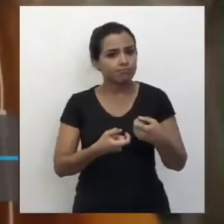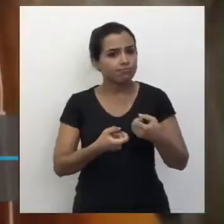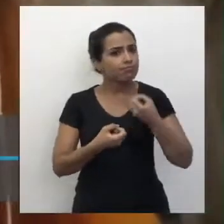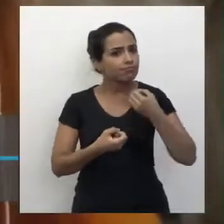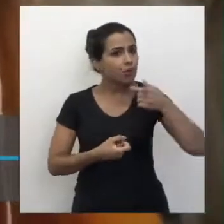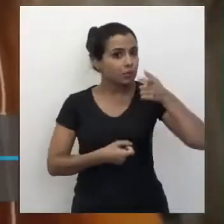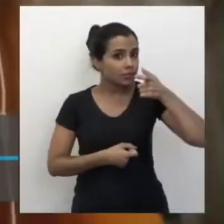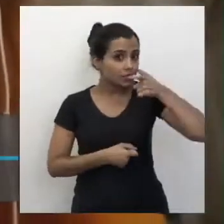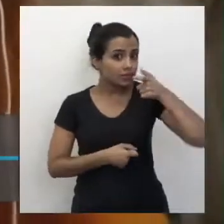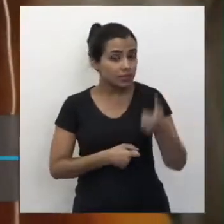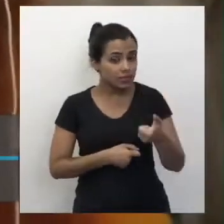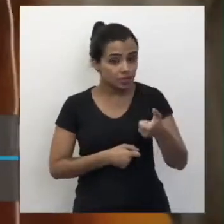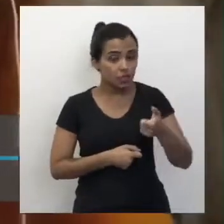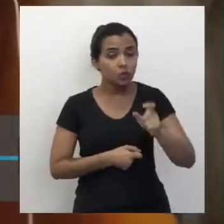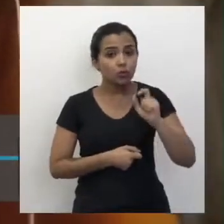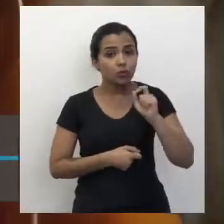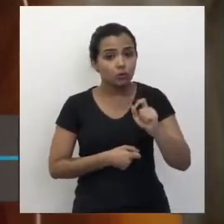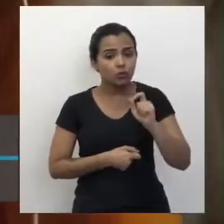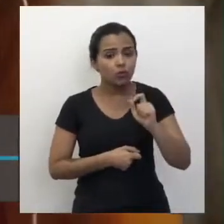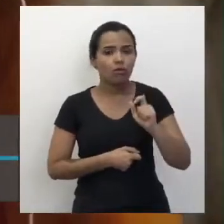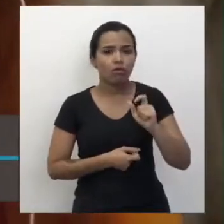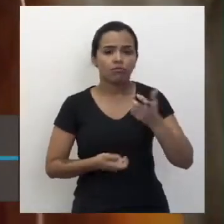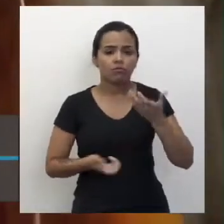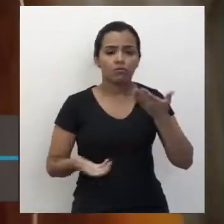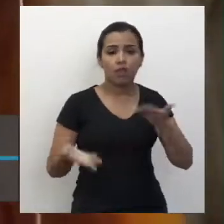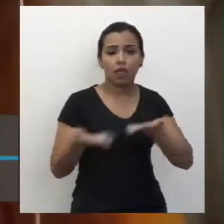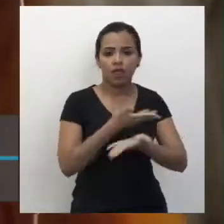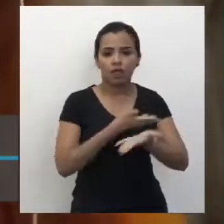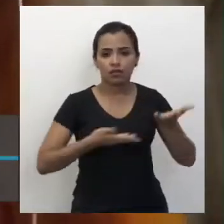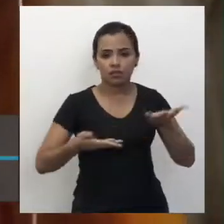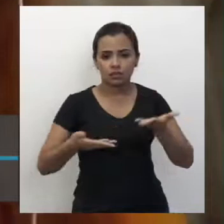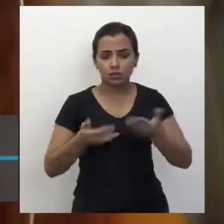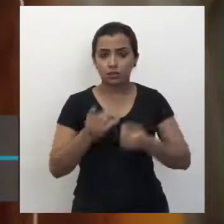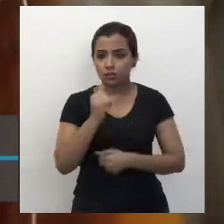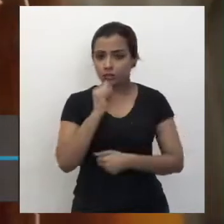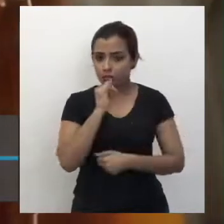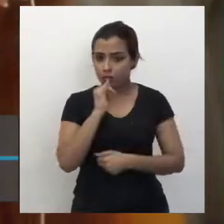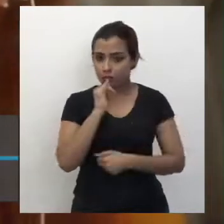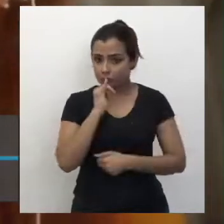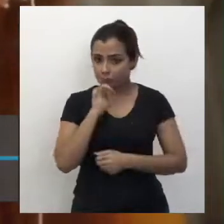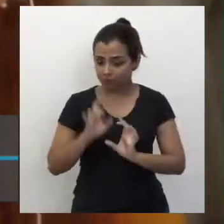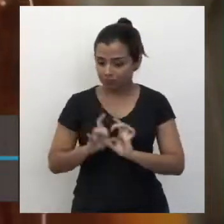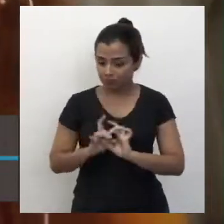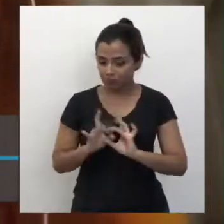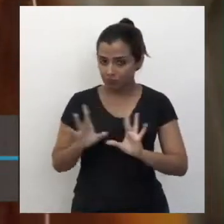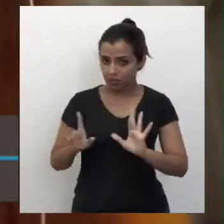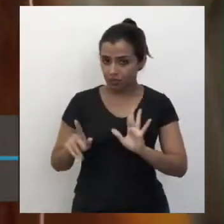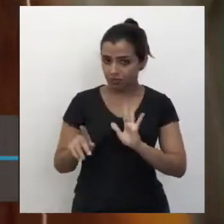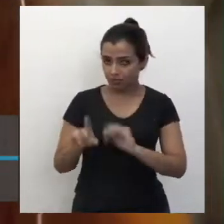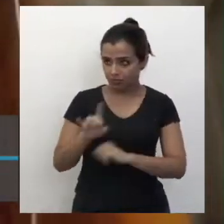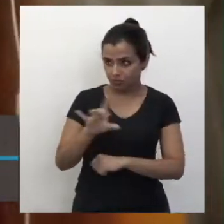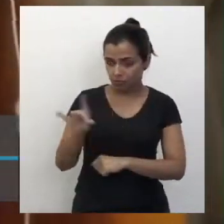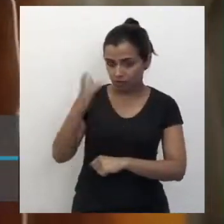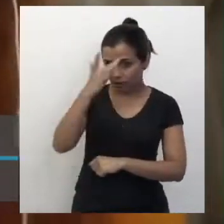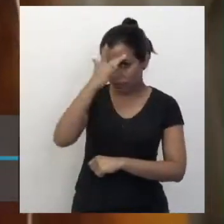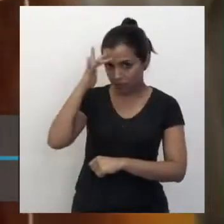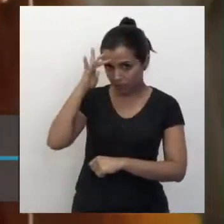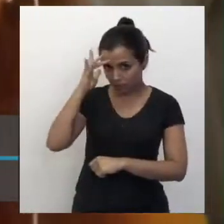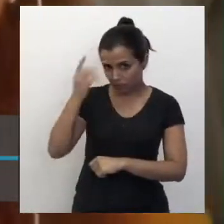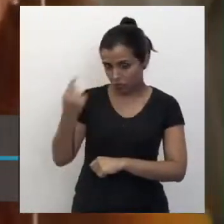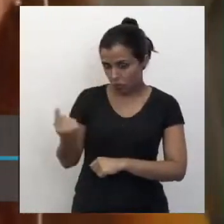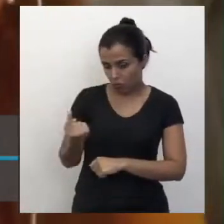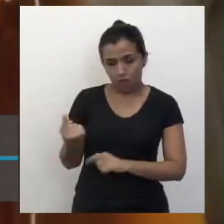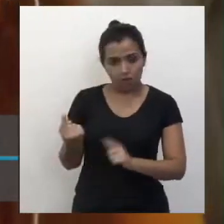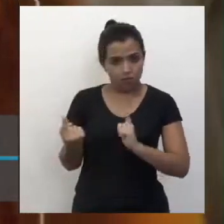interessante também do que seja a relação entre as liberdades individuais e as condições,